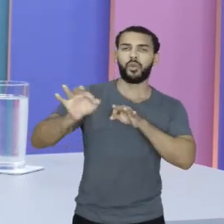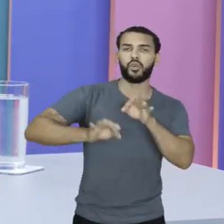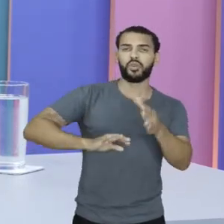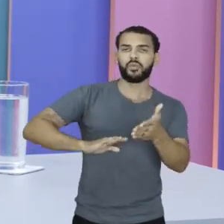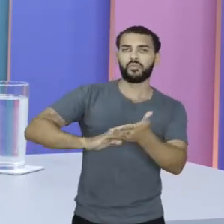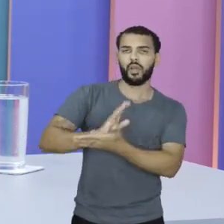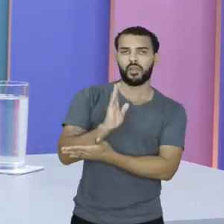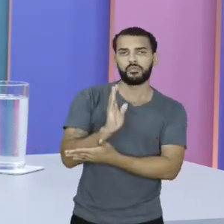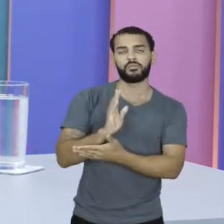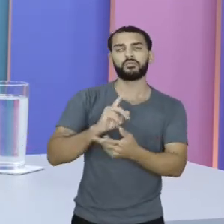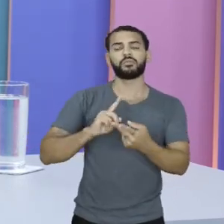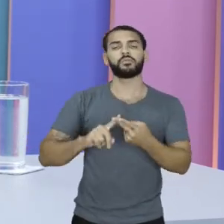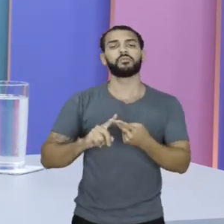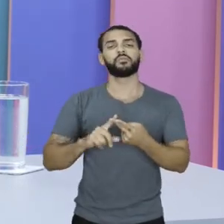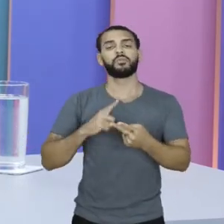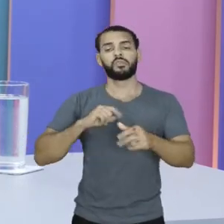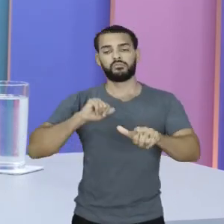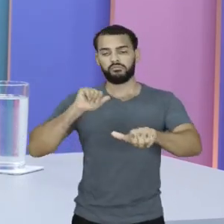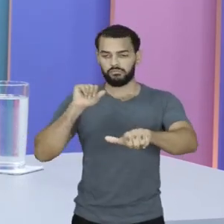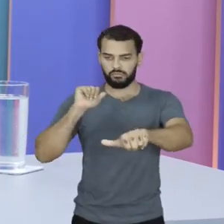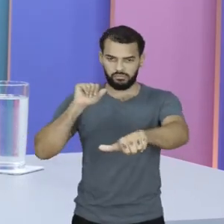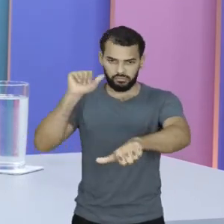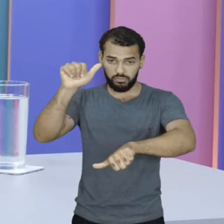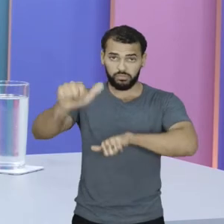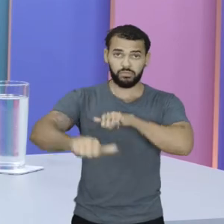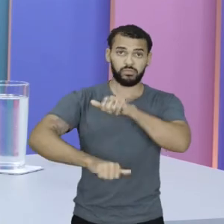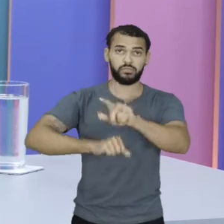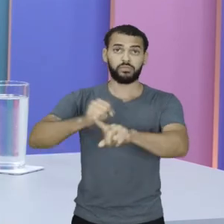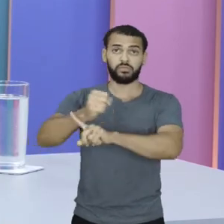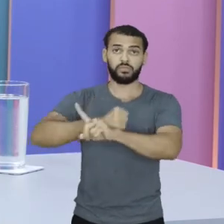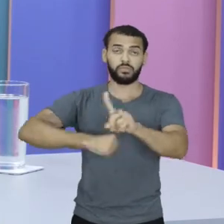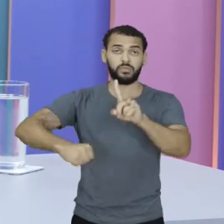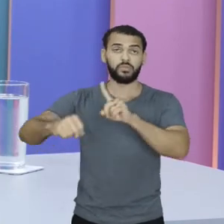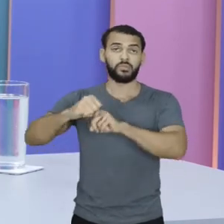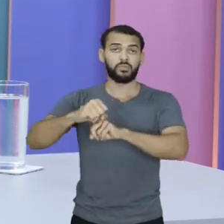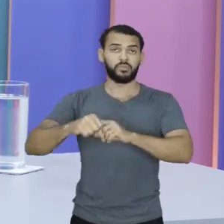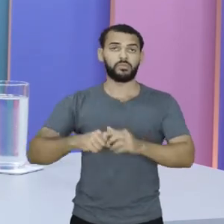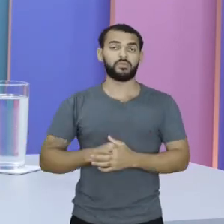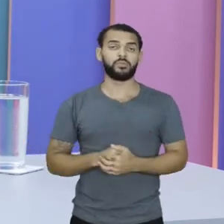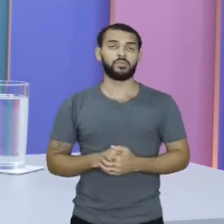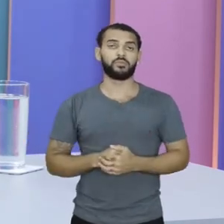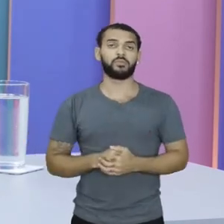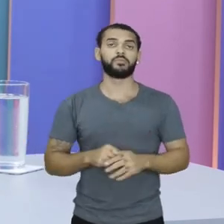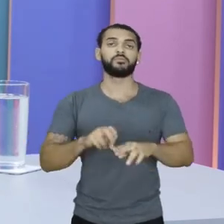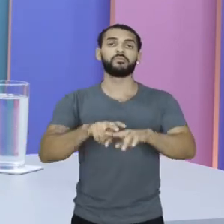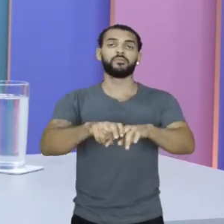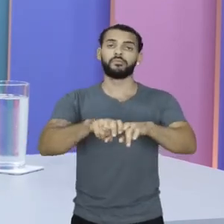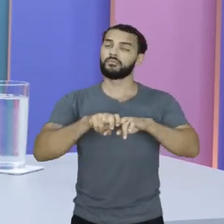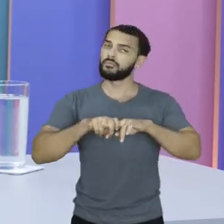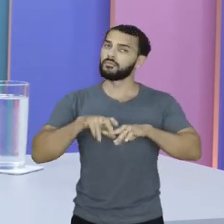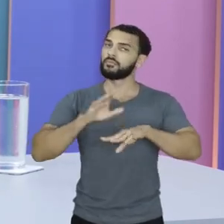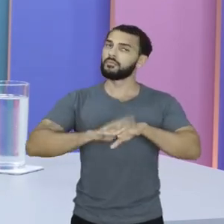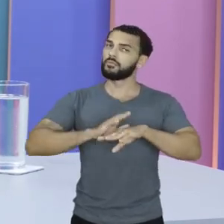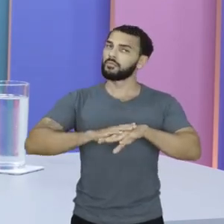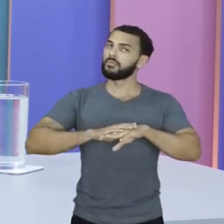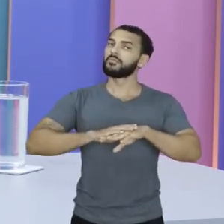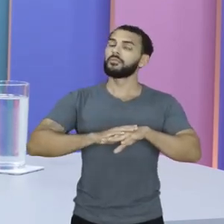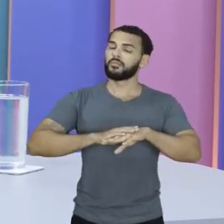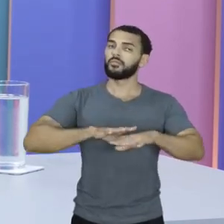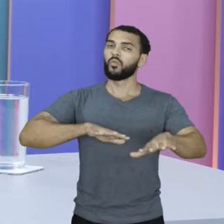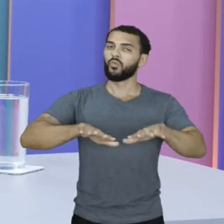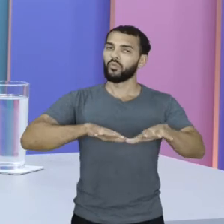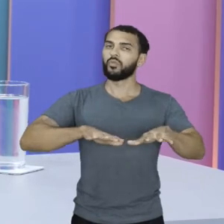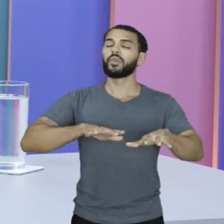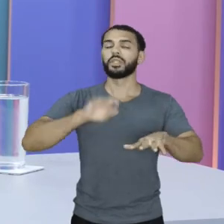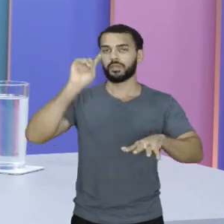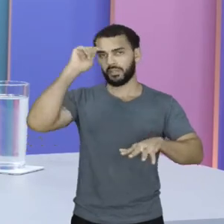transformam efetivamente a sociedade, têm sido feito pelo movimento negro, especialmente pelas mulheres